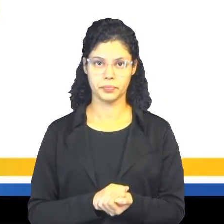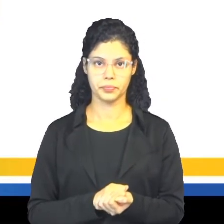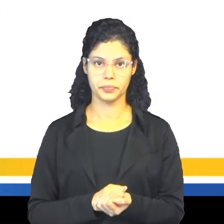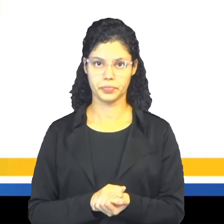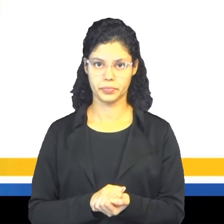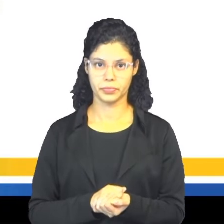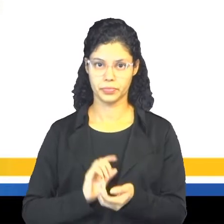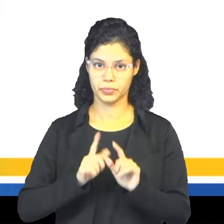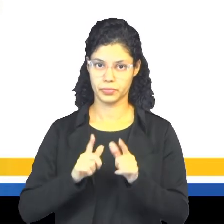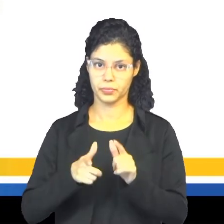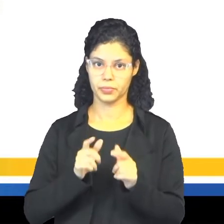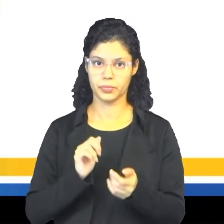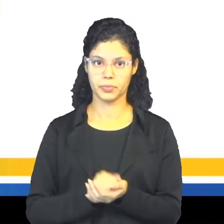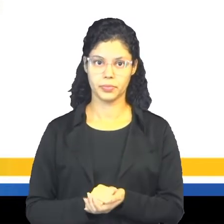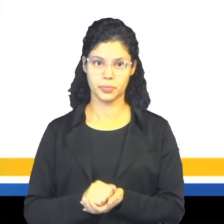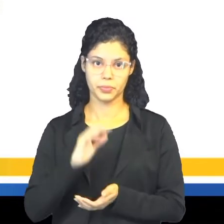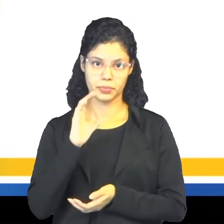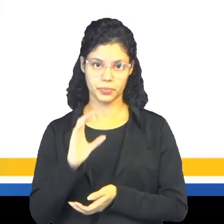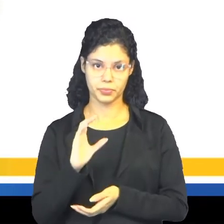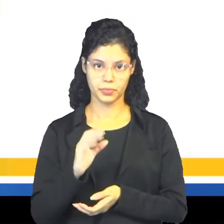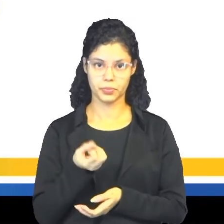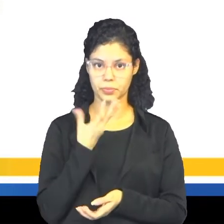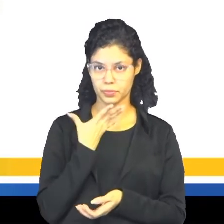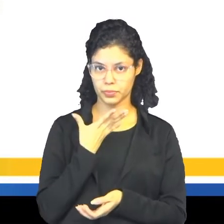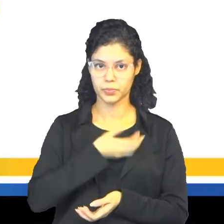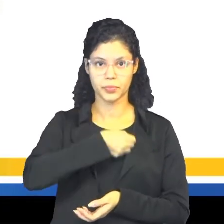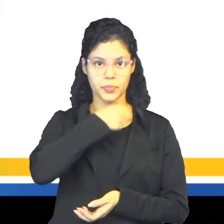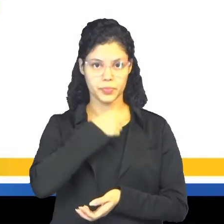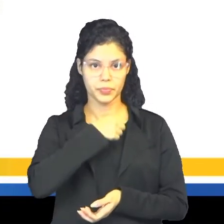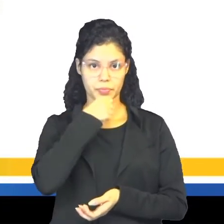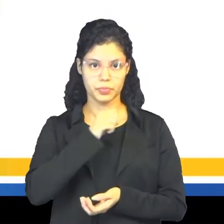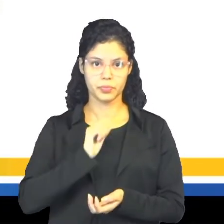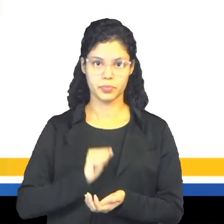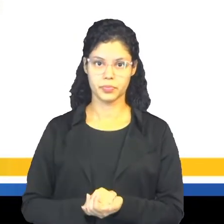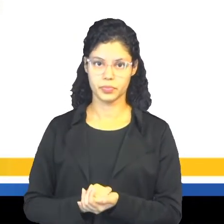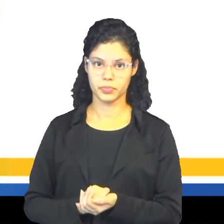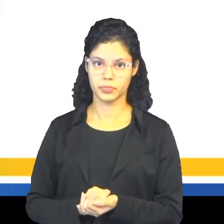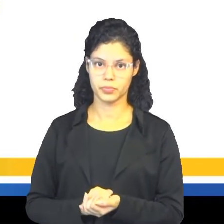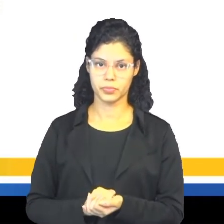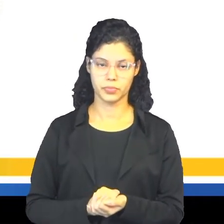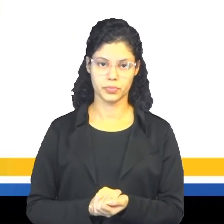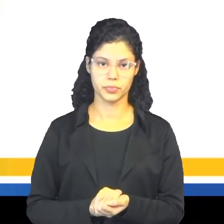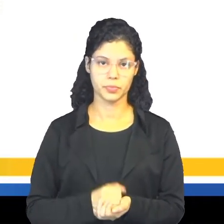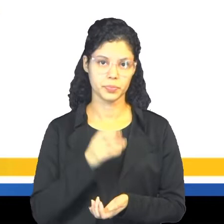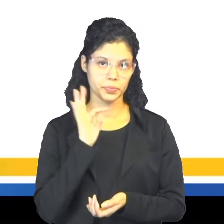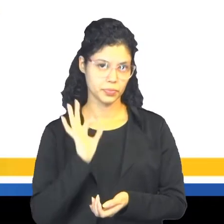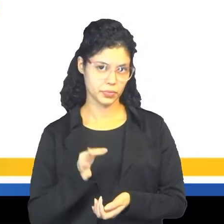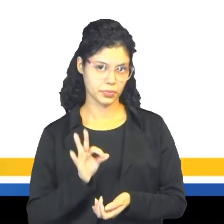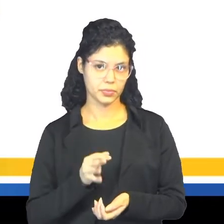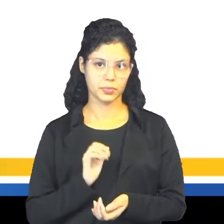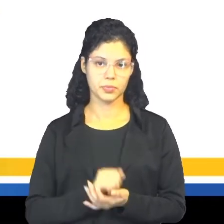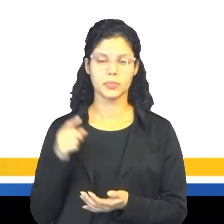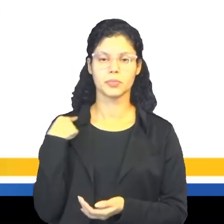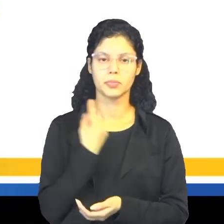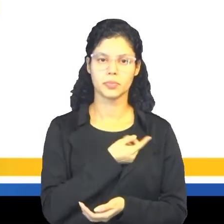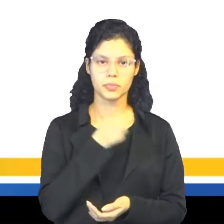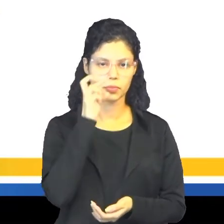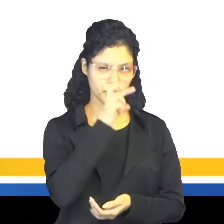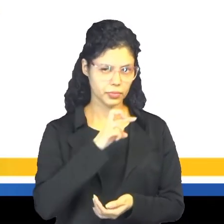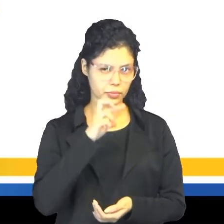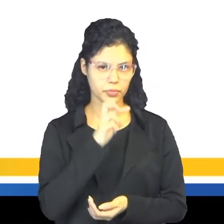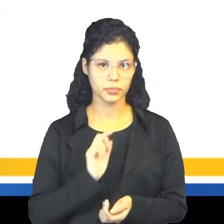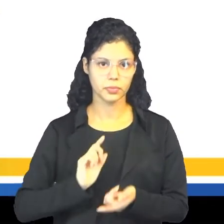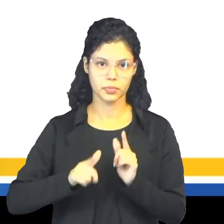é a alternativa c o bons velhos e estupros tá se a gente for analisar